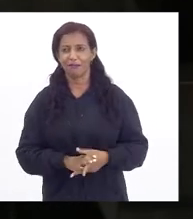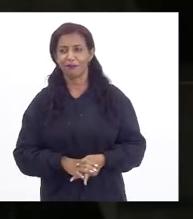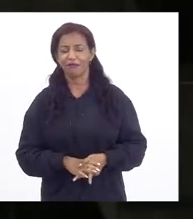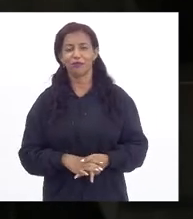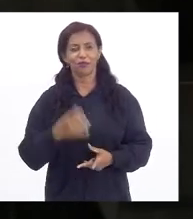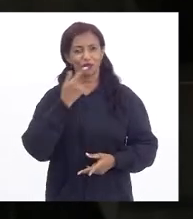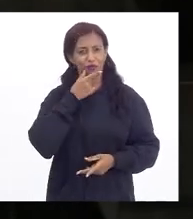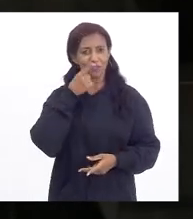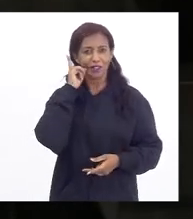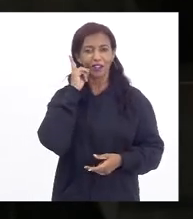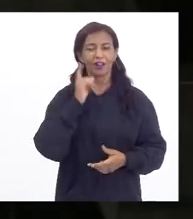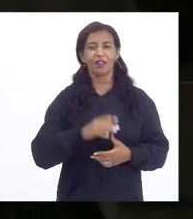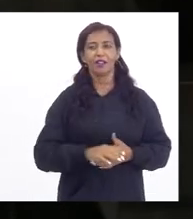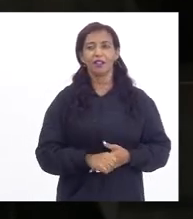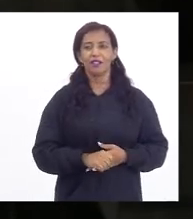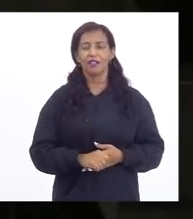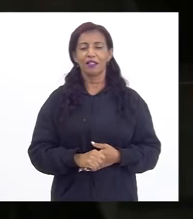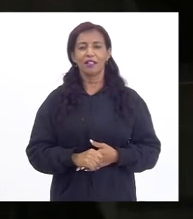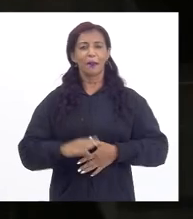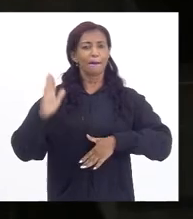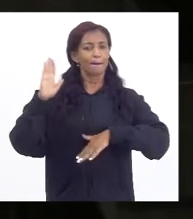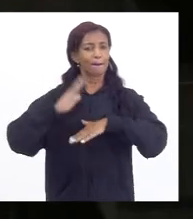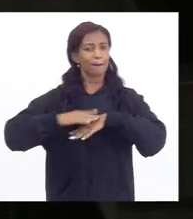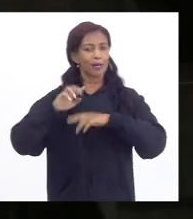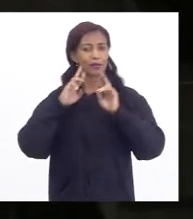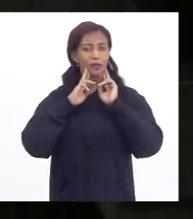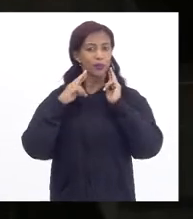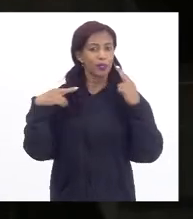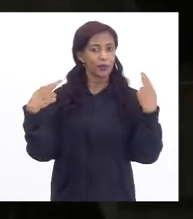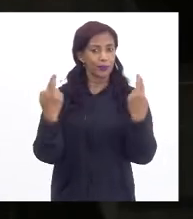nós tivemos mais uma reunião